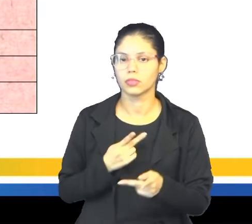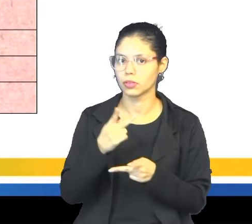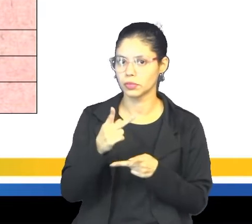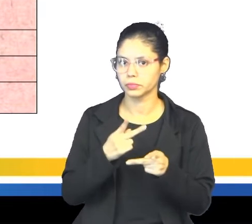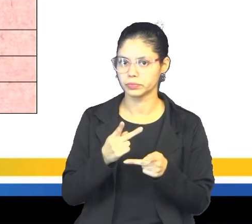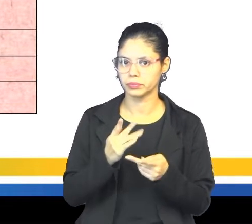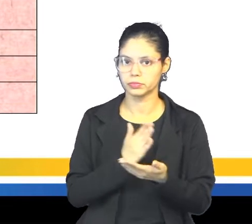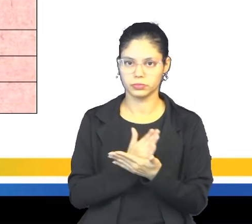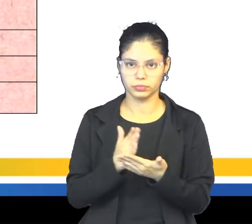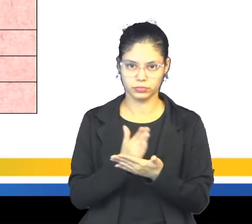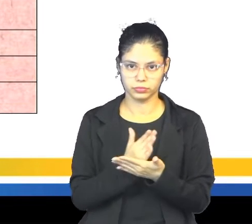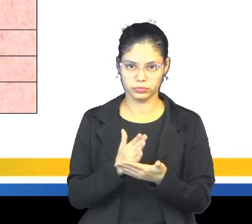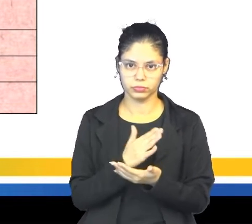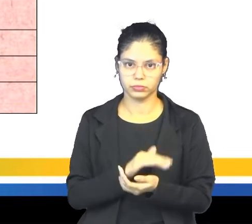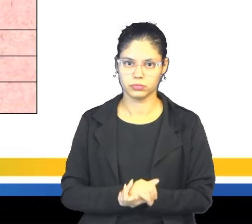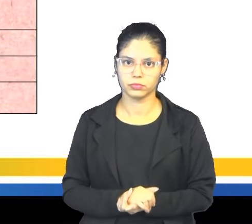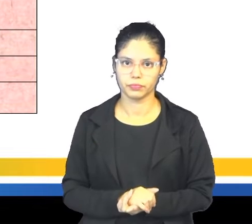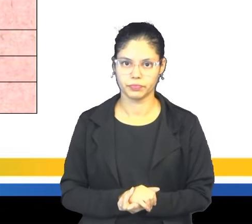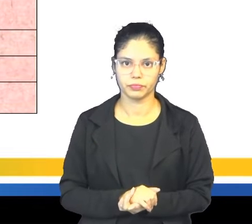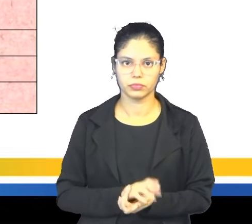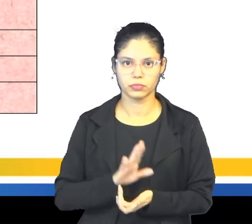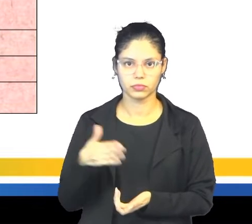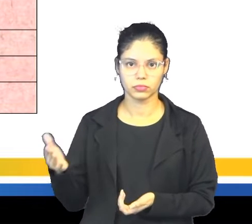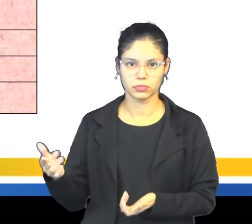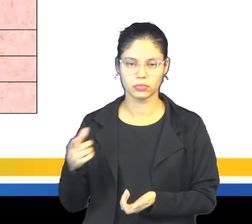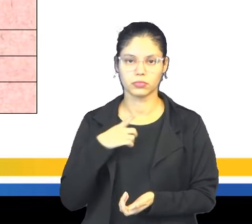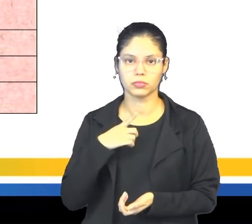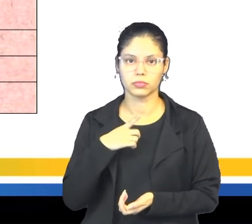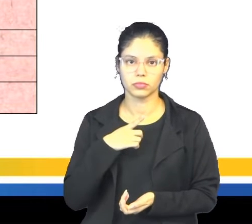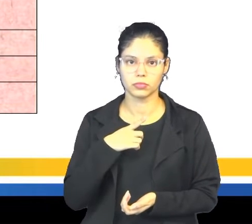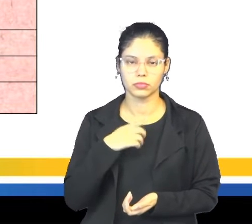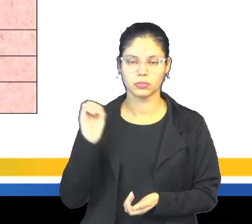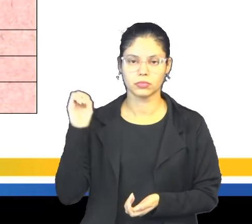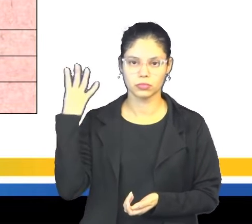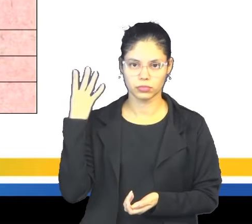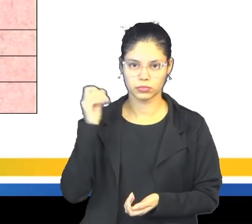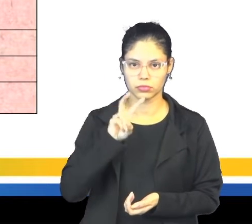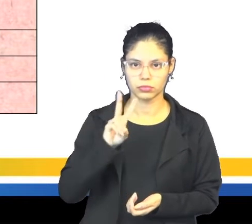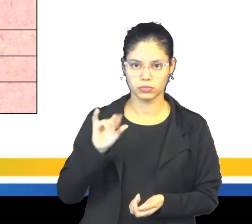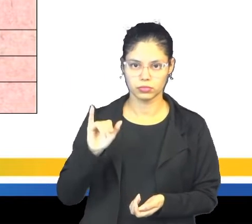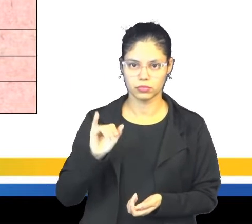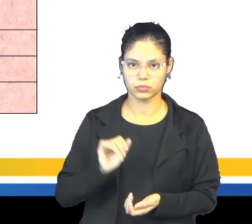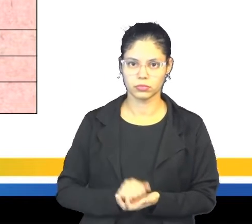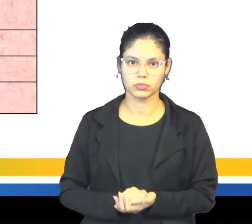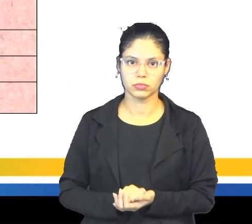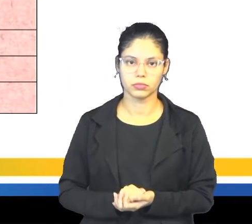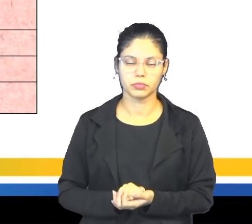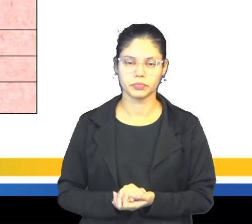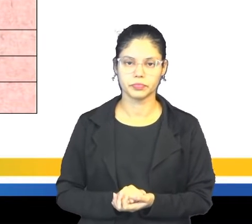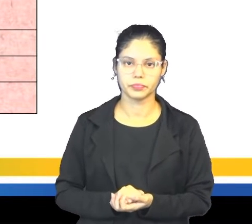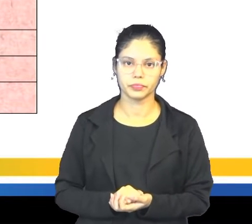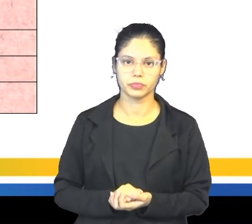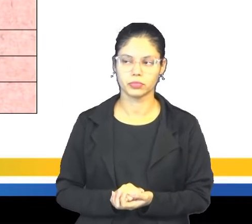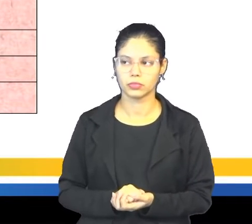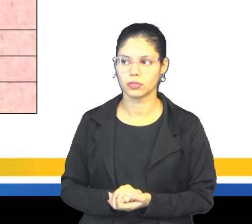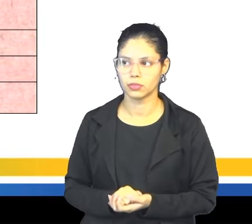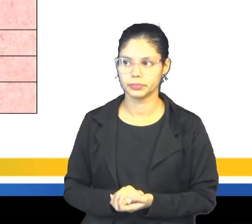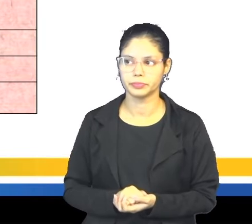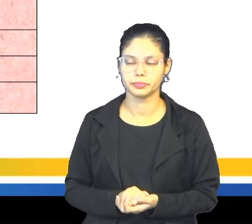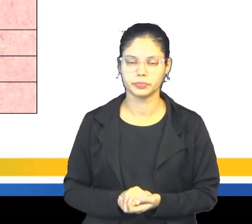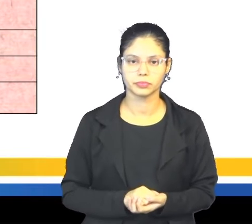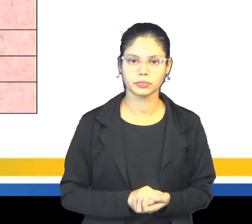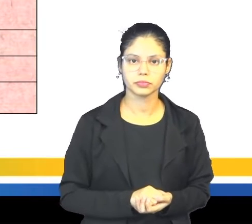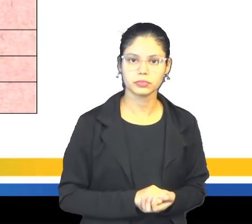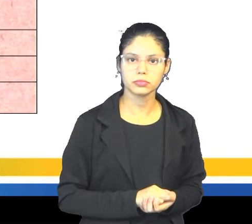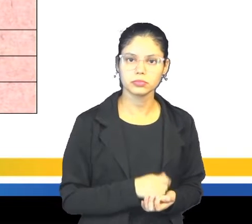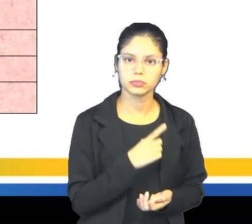planejada. Nós temos também quando há probabilidade de acontecer algo, né? Nós iremos utilizar esse going to, né?